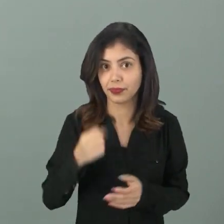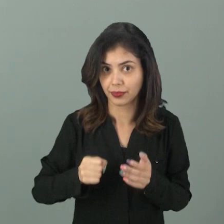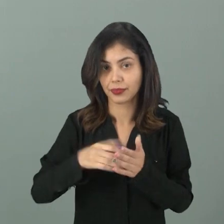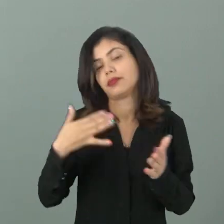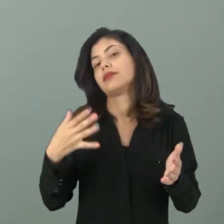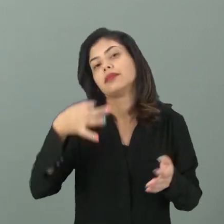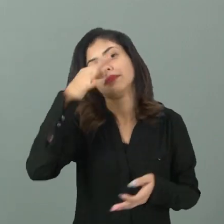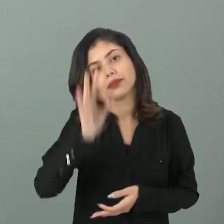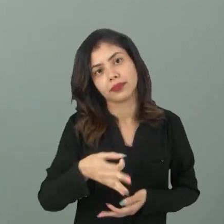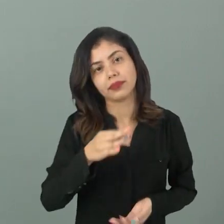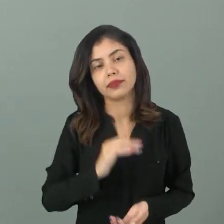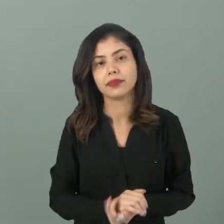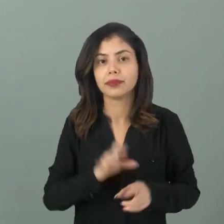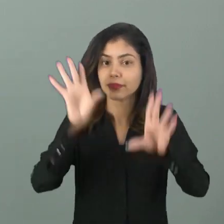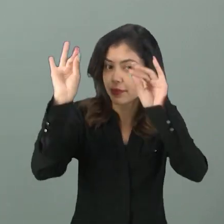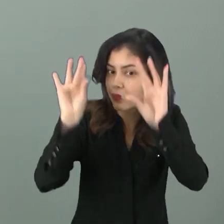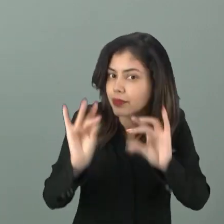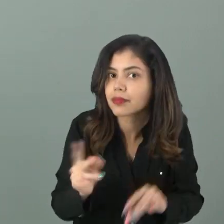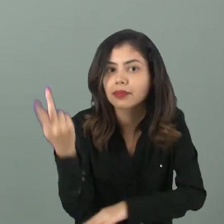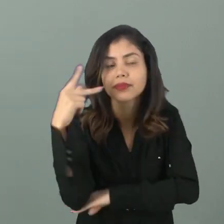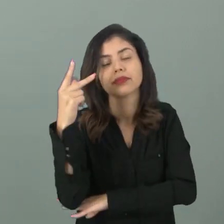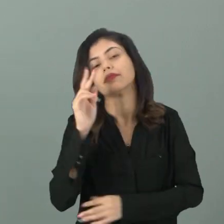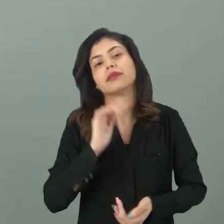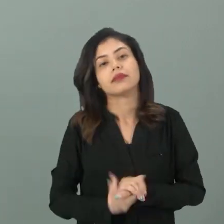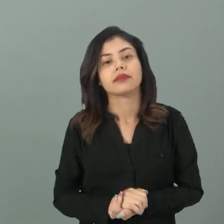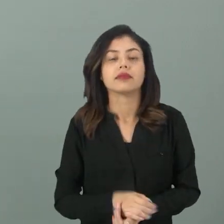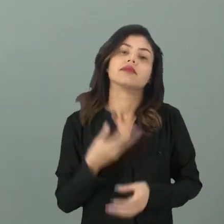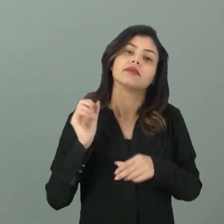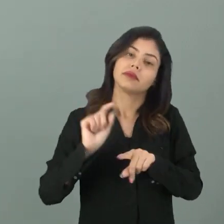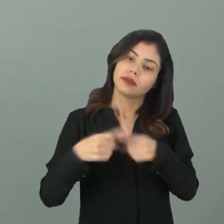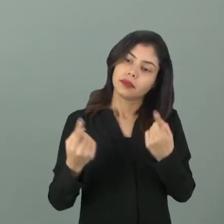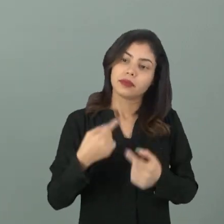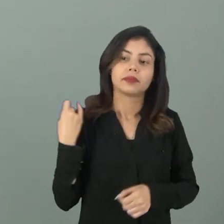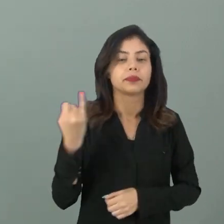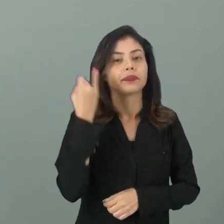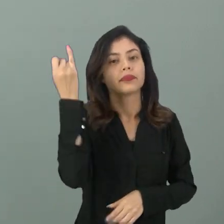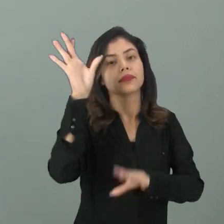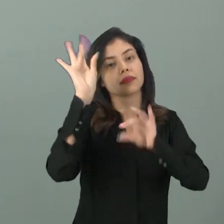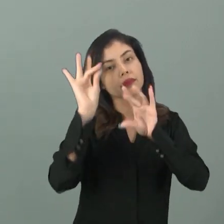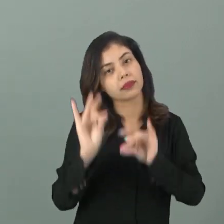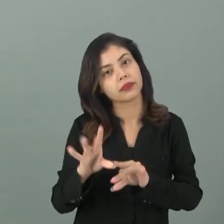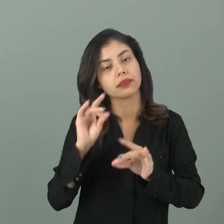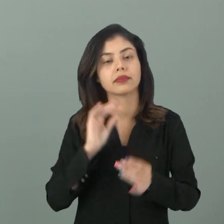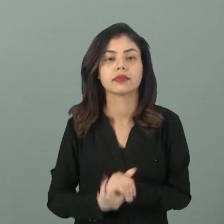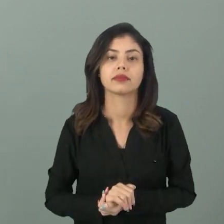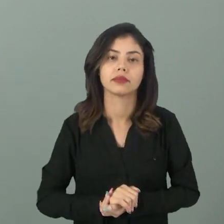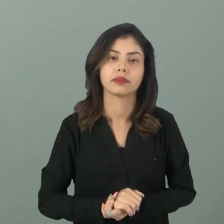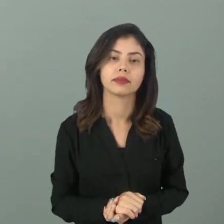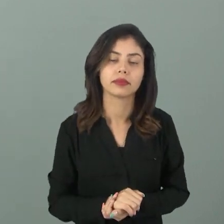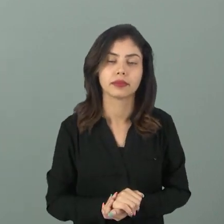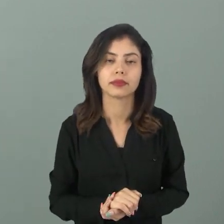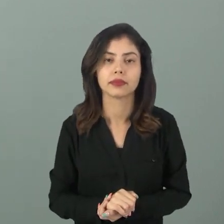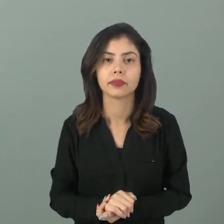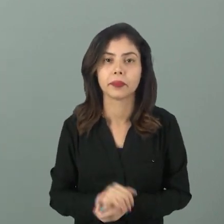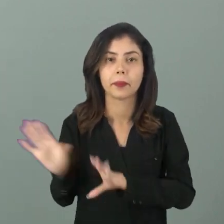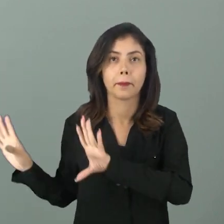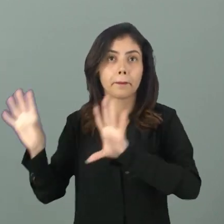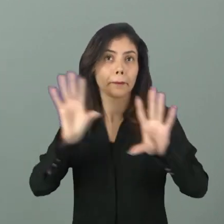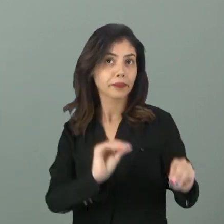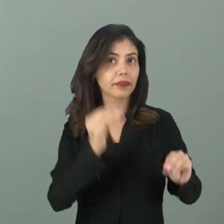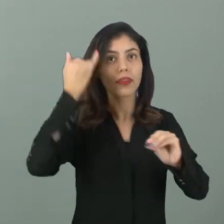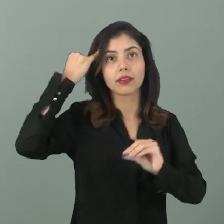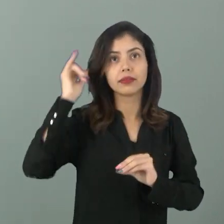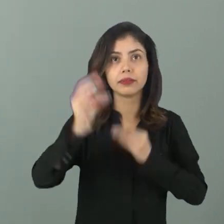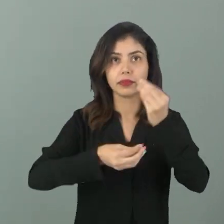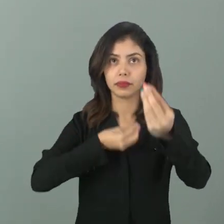falar exatamente sobre cada período, mas pelo menos os períodos principais que traz para nós essa